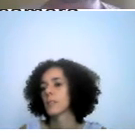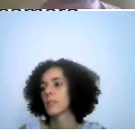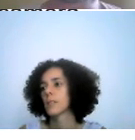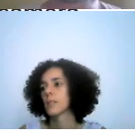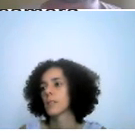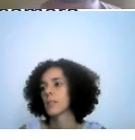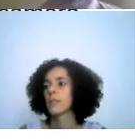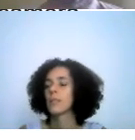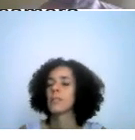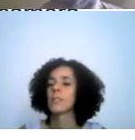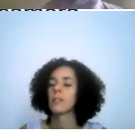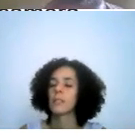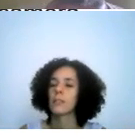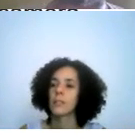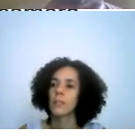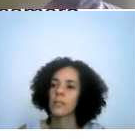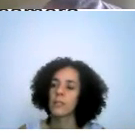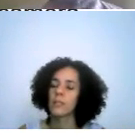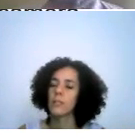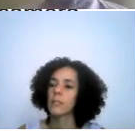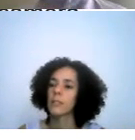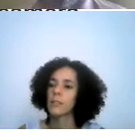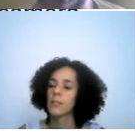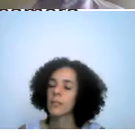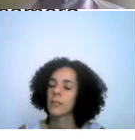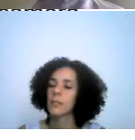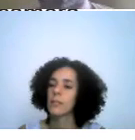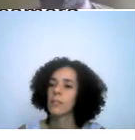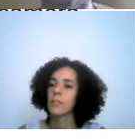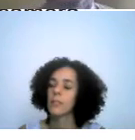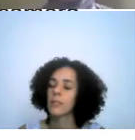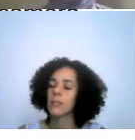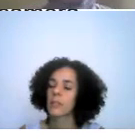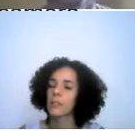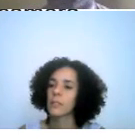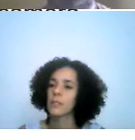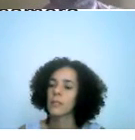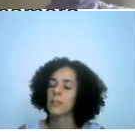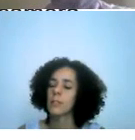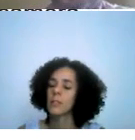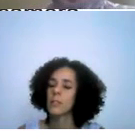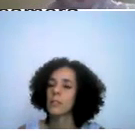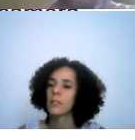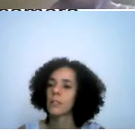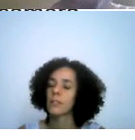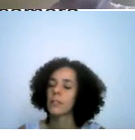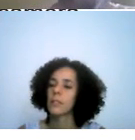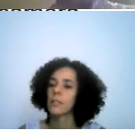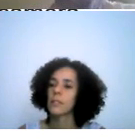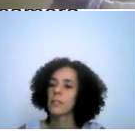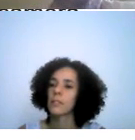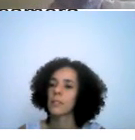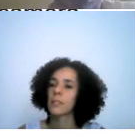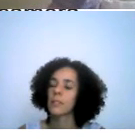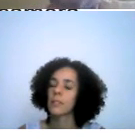exemplo da dengue e a estossomose, que são amplamente difundidas no país e vieram a partir